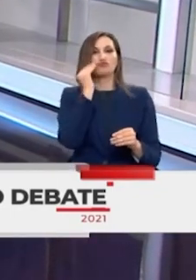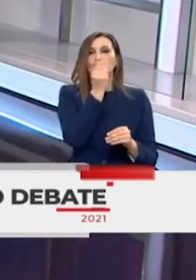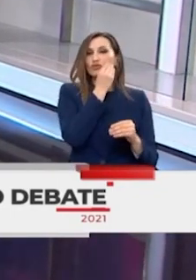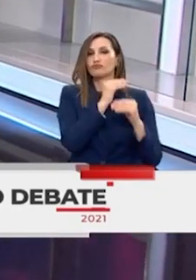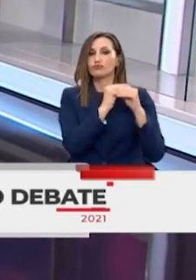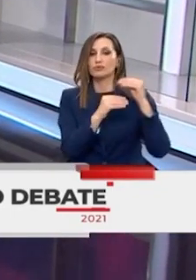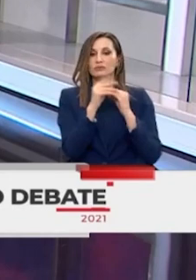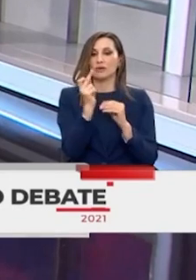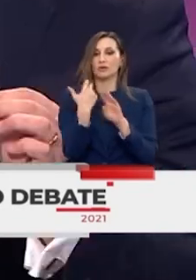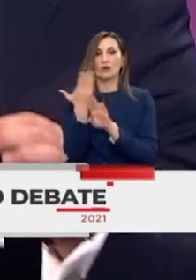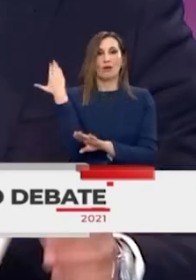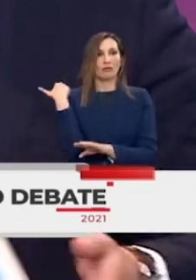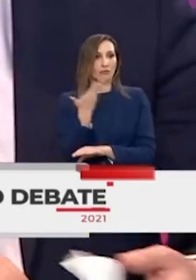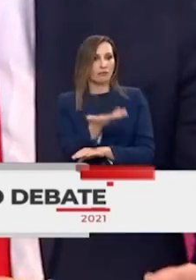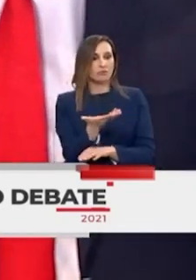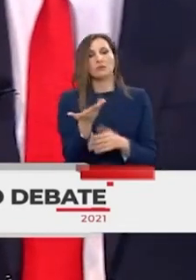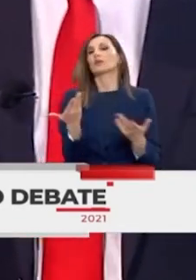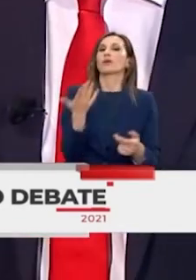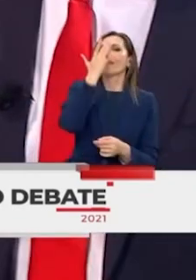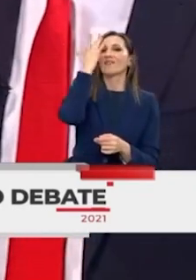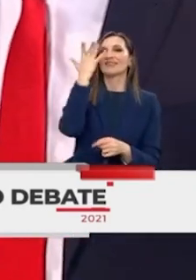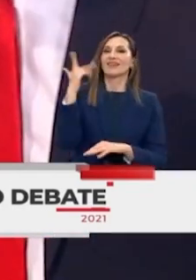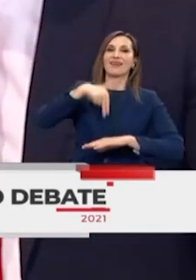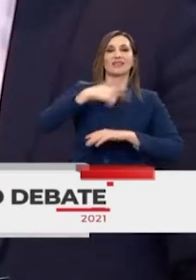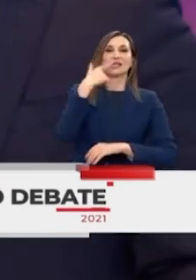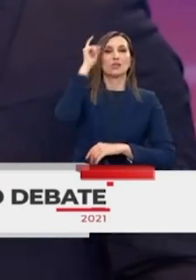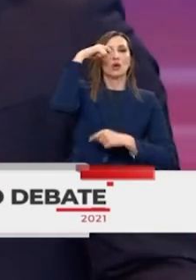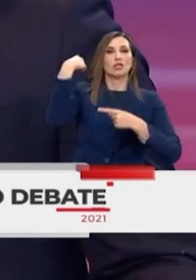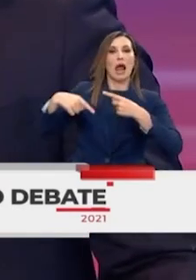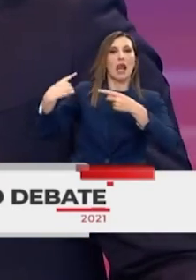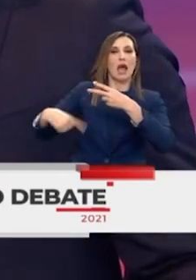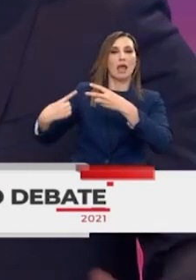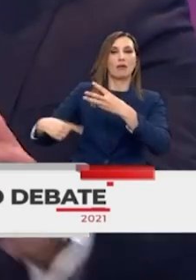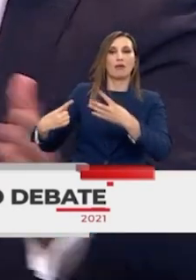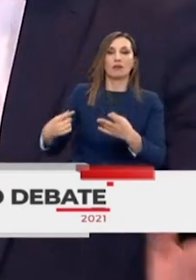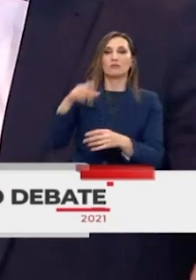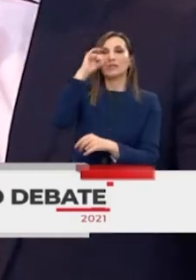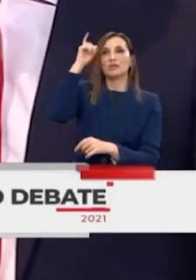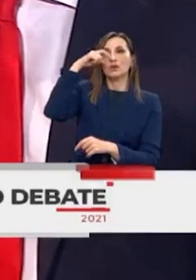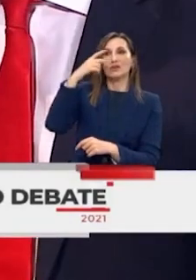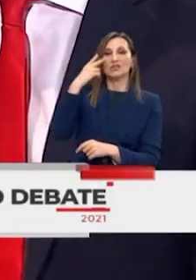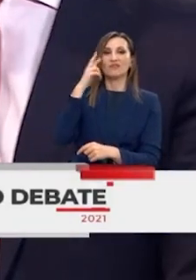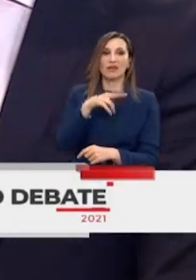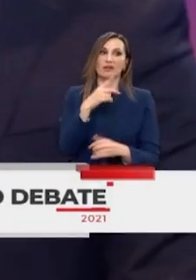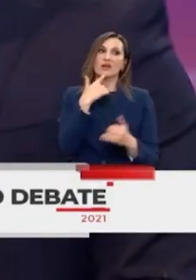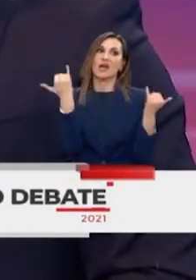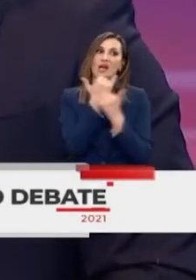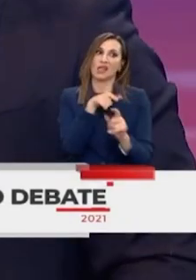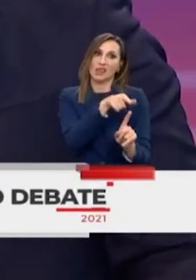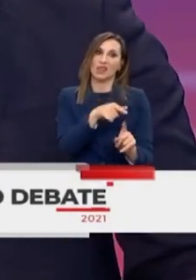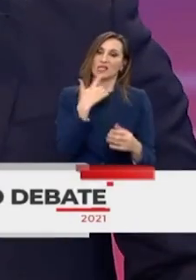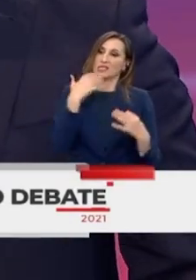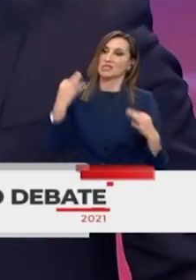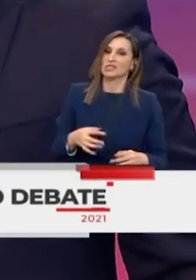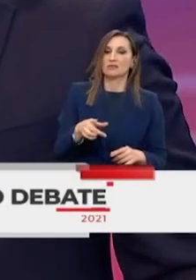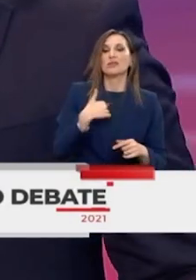ele, há uns anos atrás. E, portanto, agora é muito fácil vir aqui e dizer o José Sócrates isto. Não sei se o José Sócrates nos está a ver, mas deve-se estar a rir, certamente. Portanto, vai reagir a essa